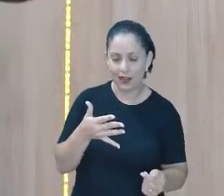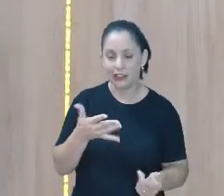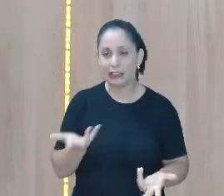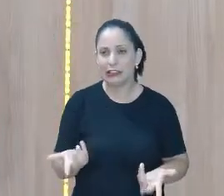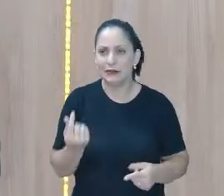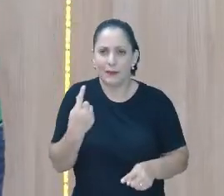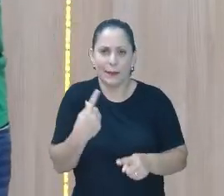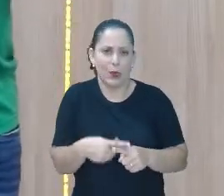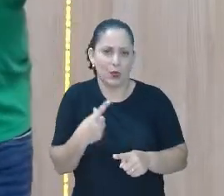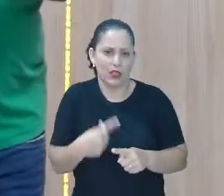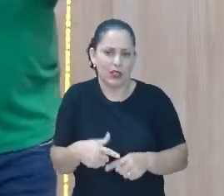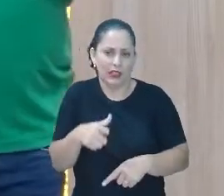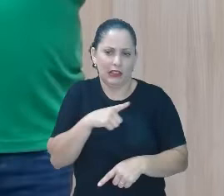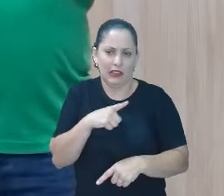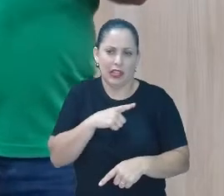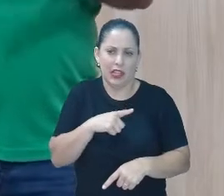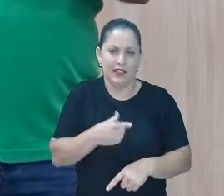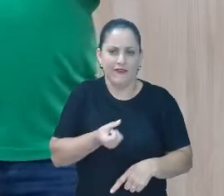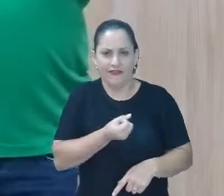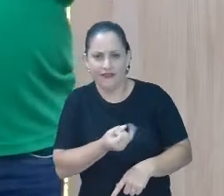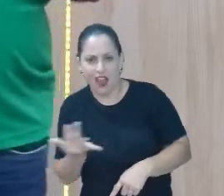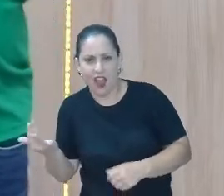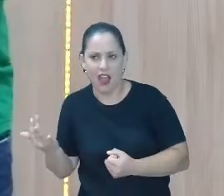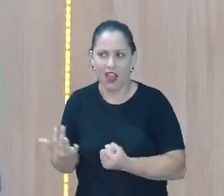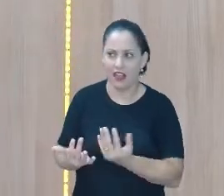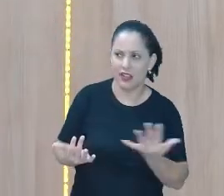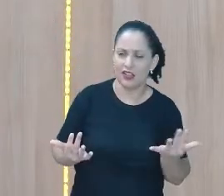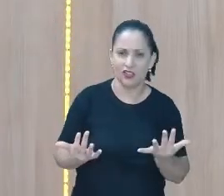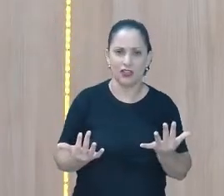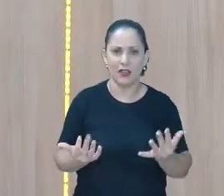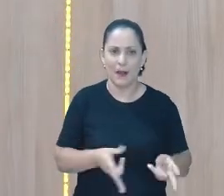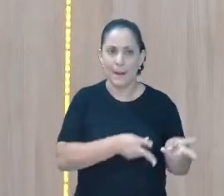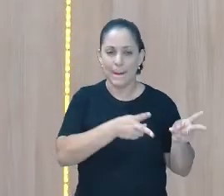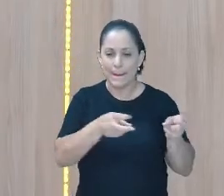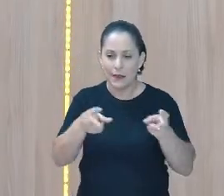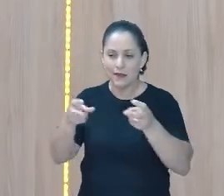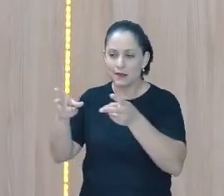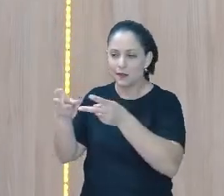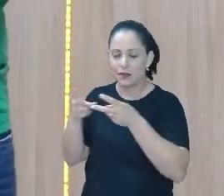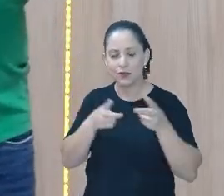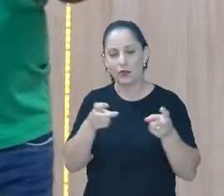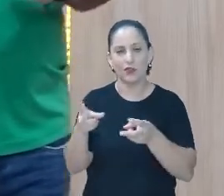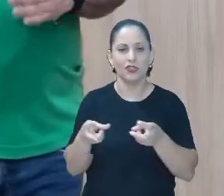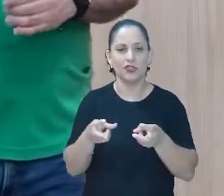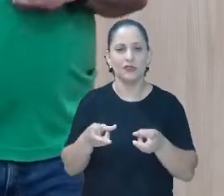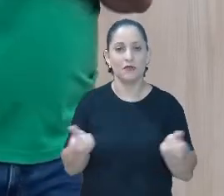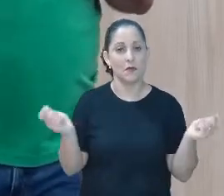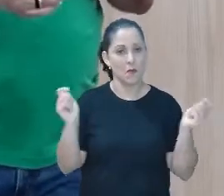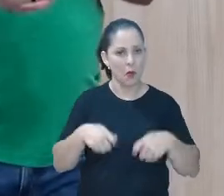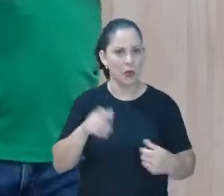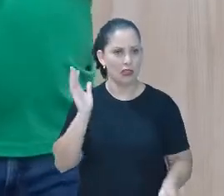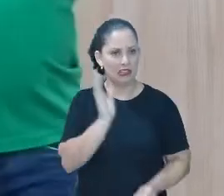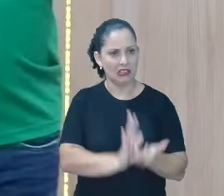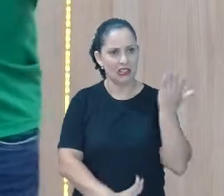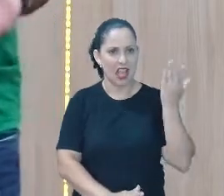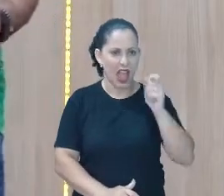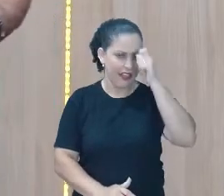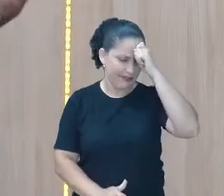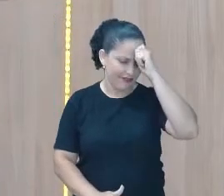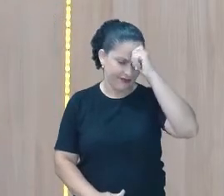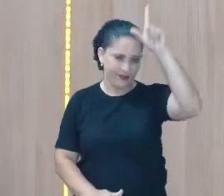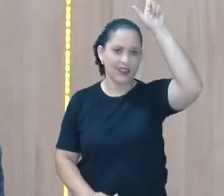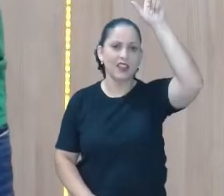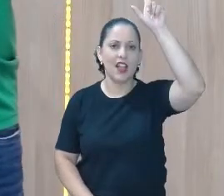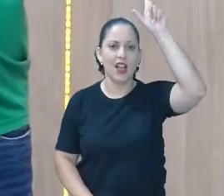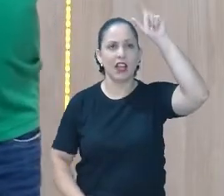não é porque a gente tem várias visões a respeito de um fato que a gente pode criar ou